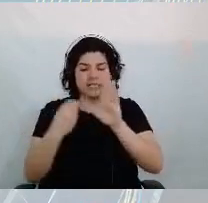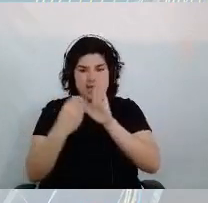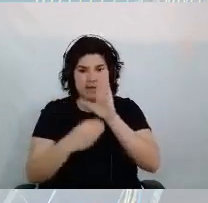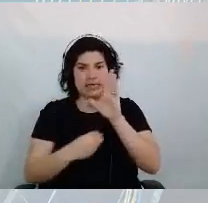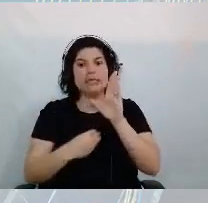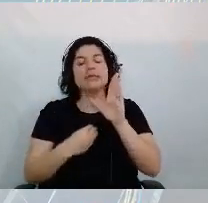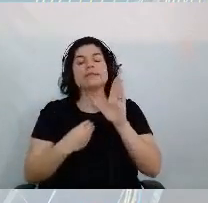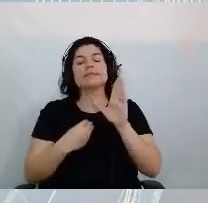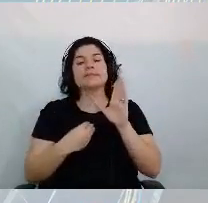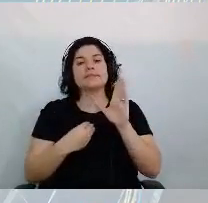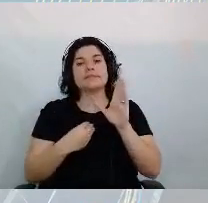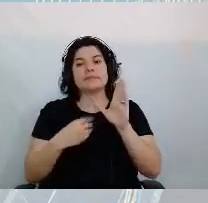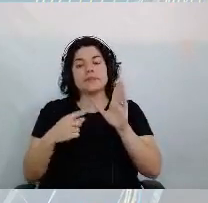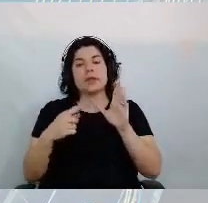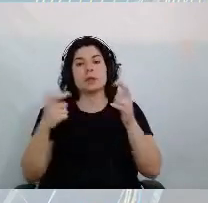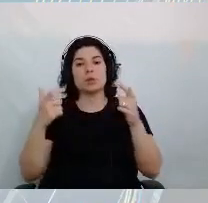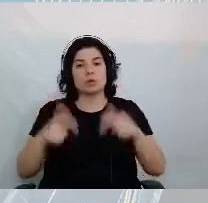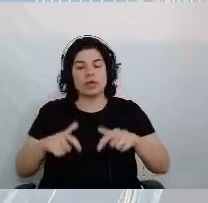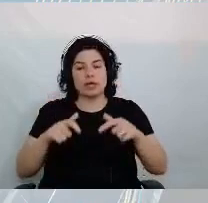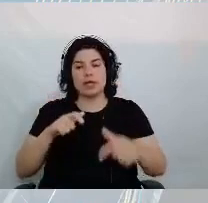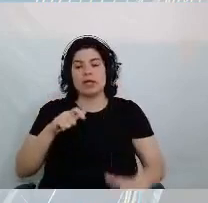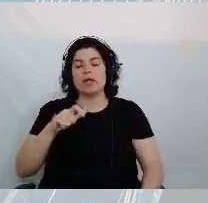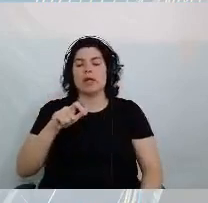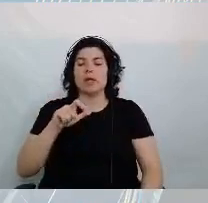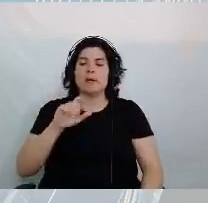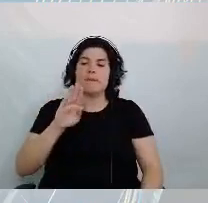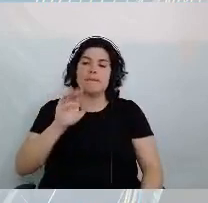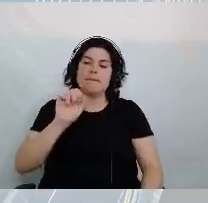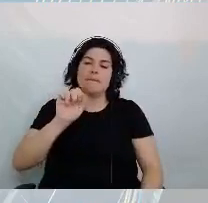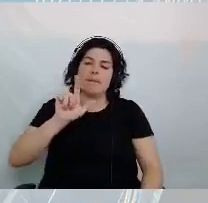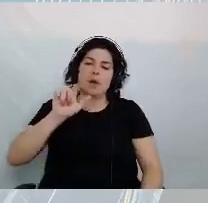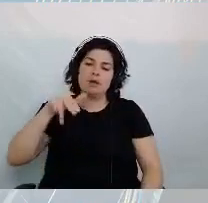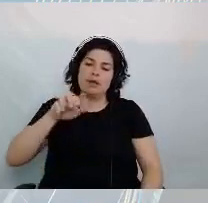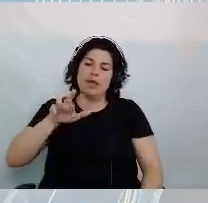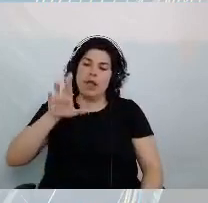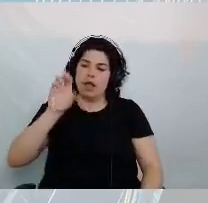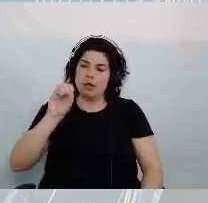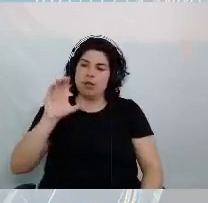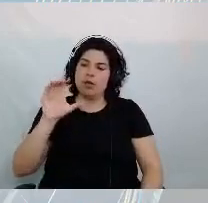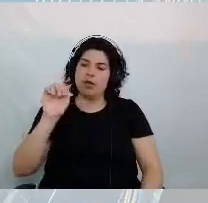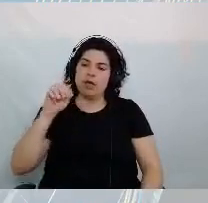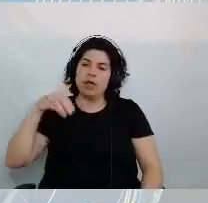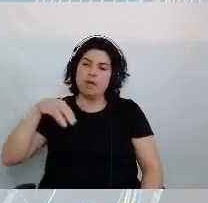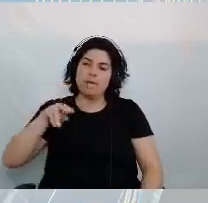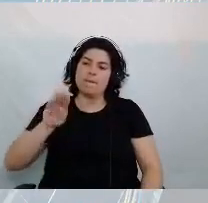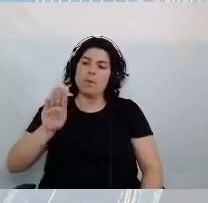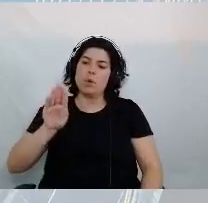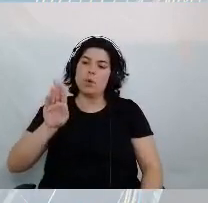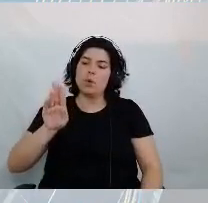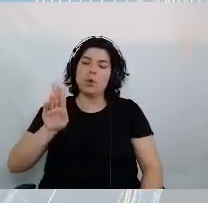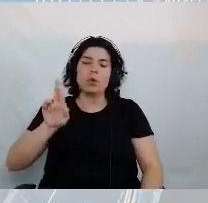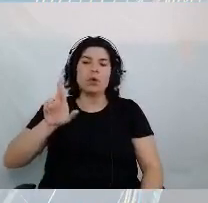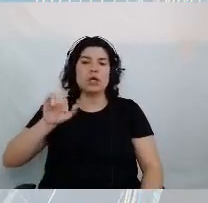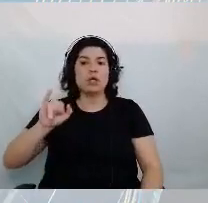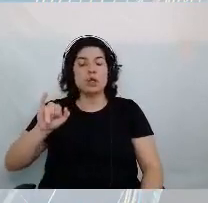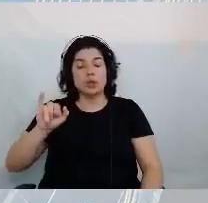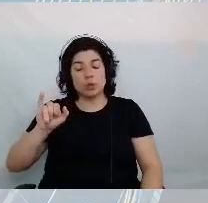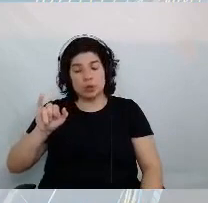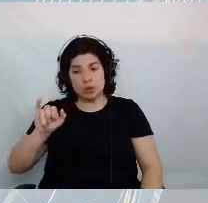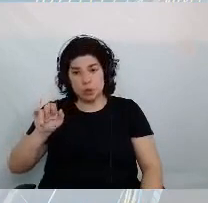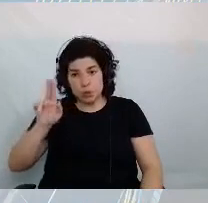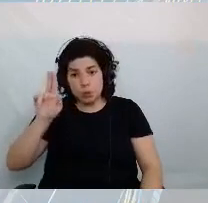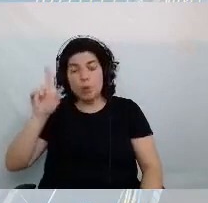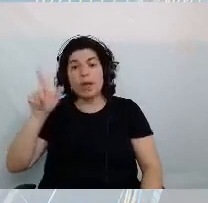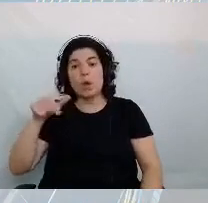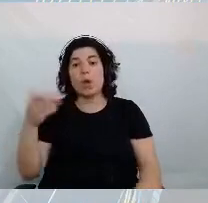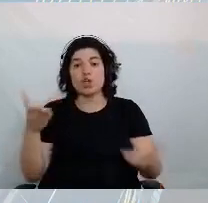Em Balneário Camboriú e estou trilhando aí a minha carreira na área de design de produto. E hoje eu vou trazer um pouquinho aqui um conteúdo